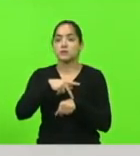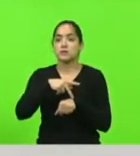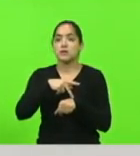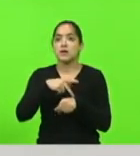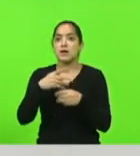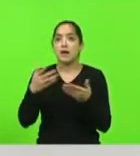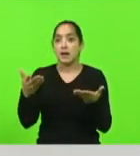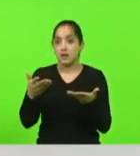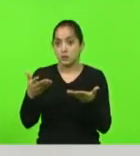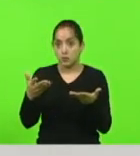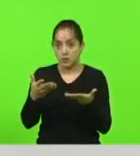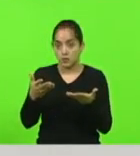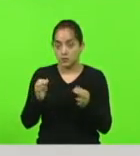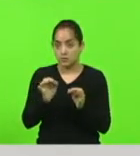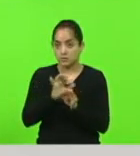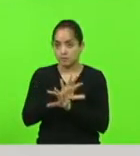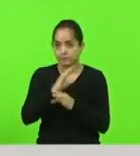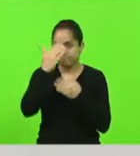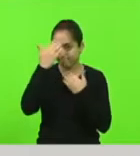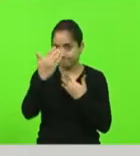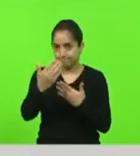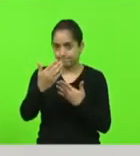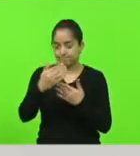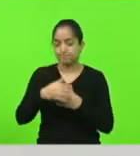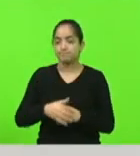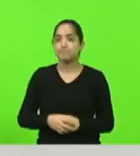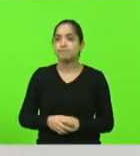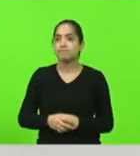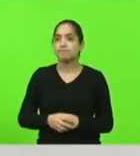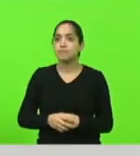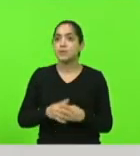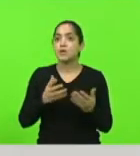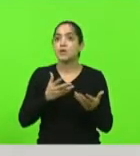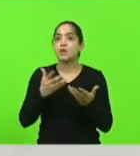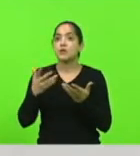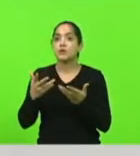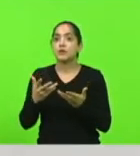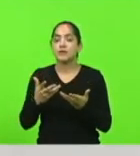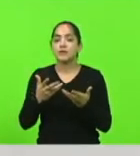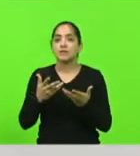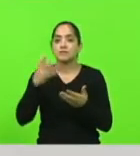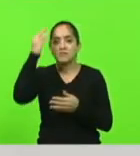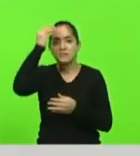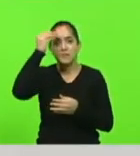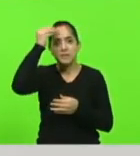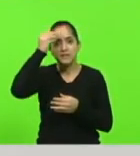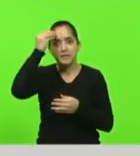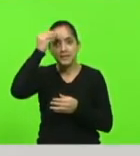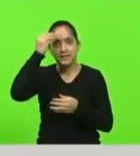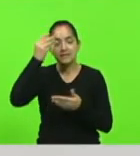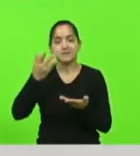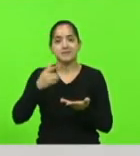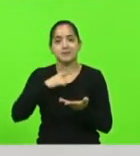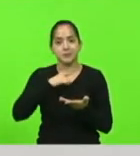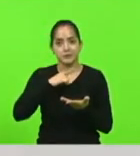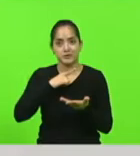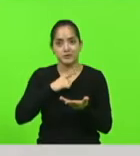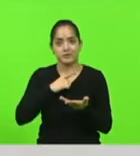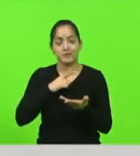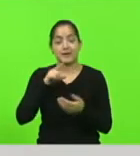Agora, após ter encerrado os agradecimentos, eu quero relatar a minha primeira experiência com este Parlamento.